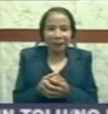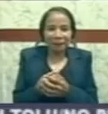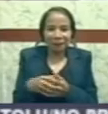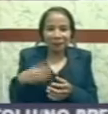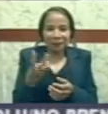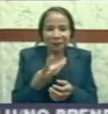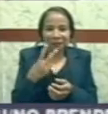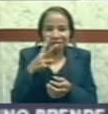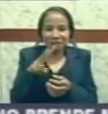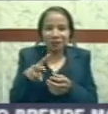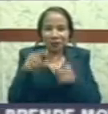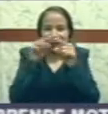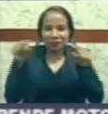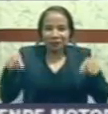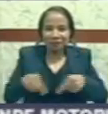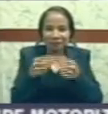Hareba tabela uhine.